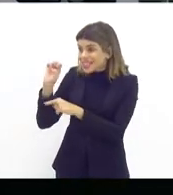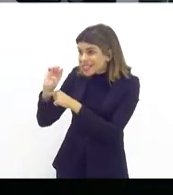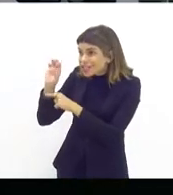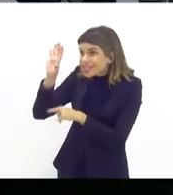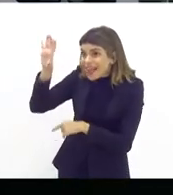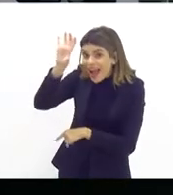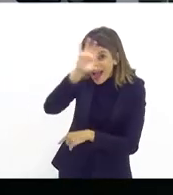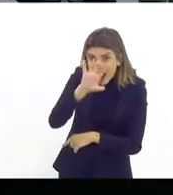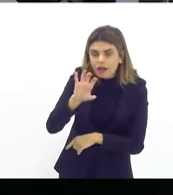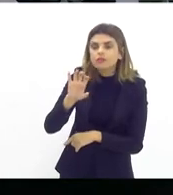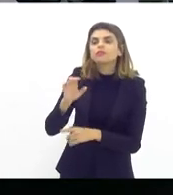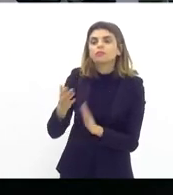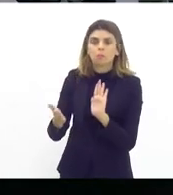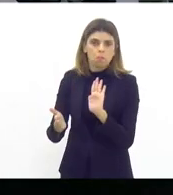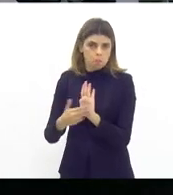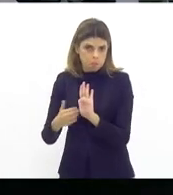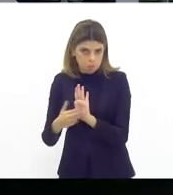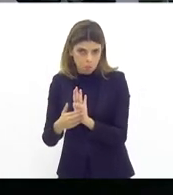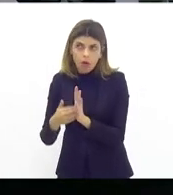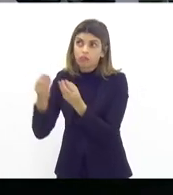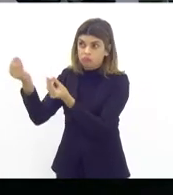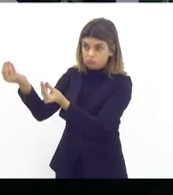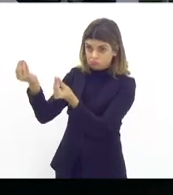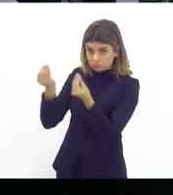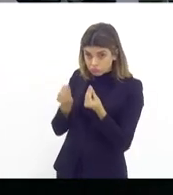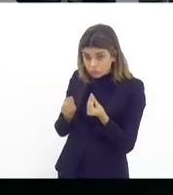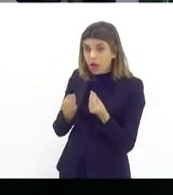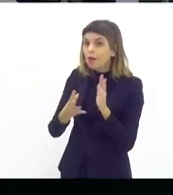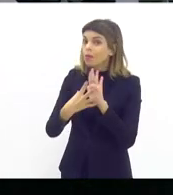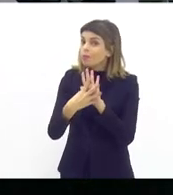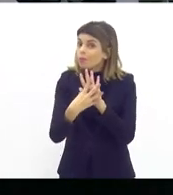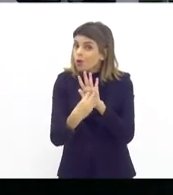que é o processo? Os estados estão propondo um modelo